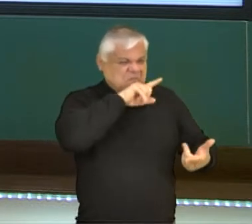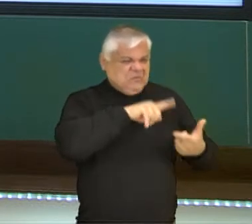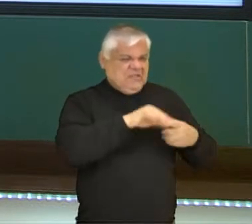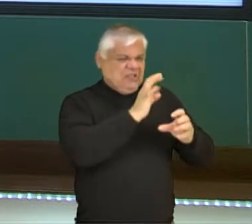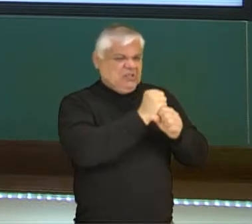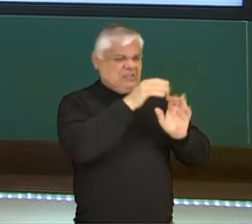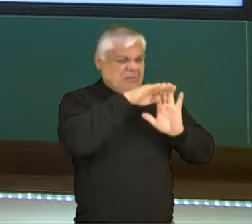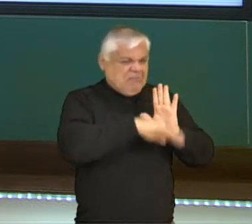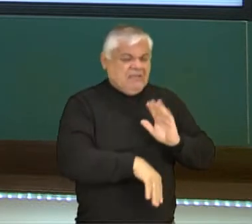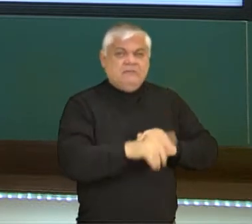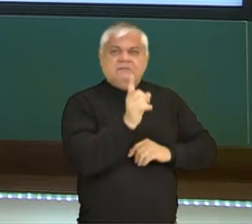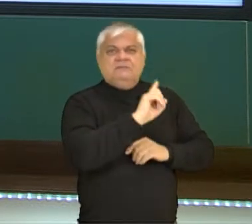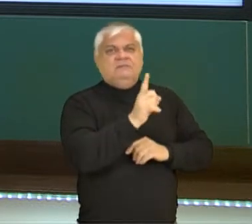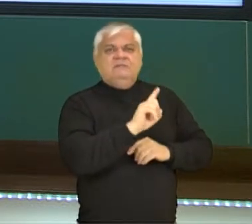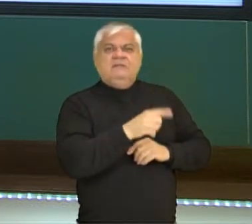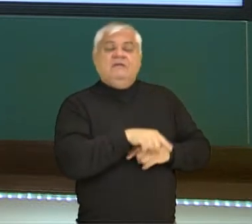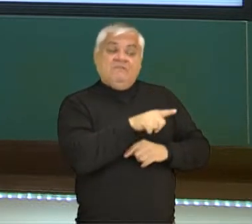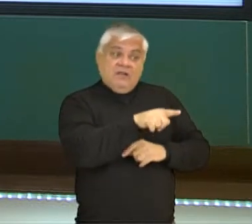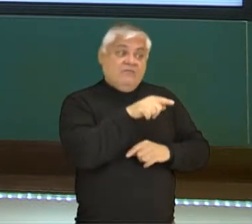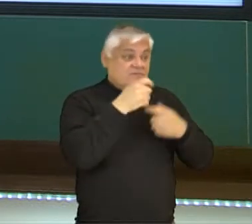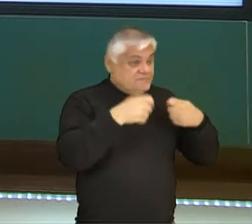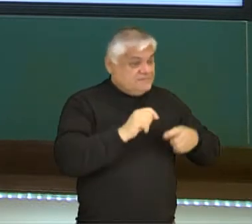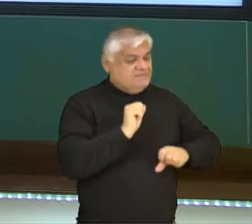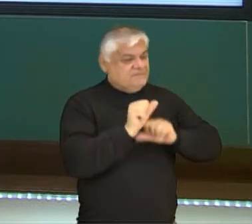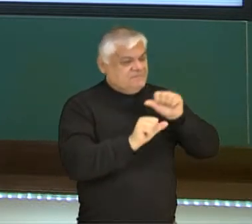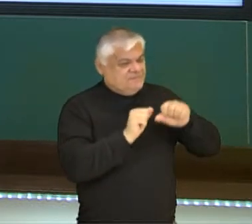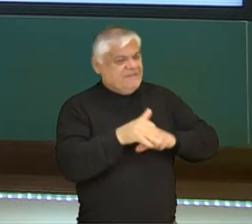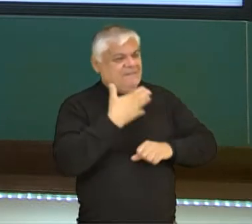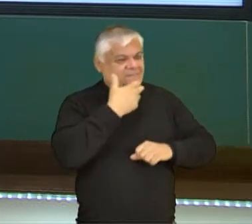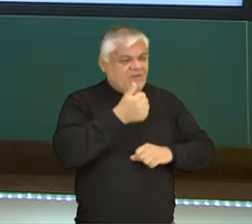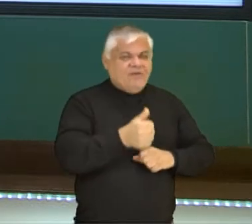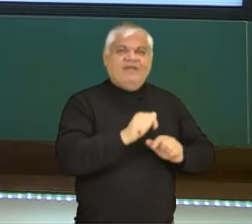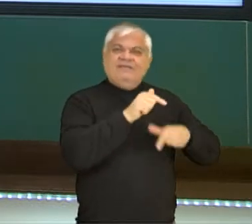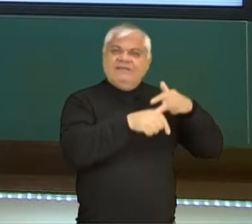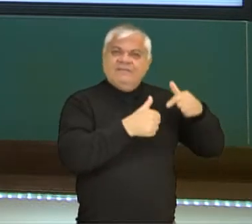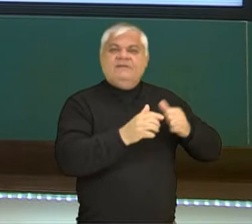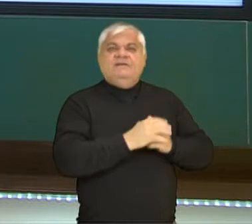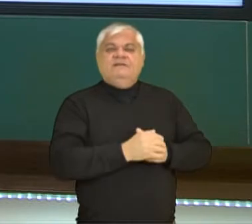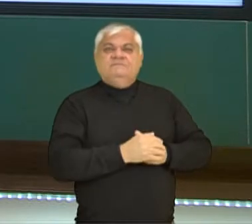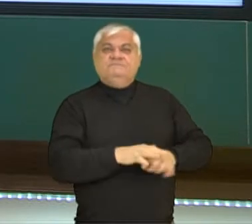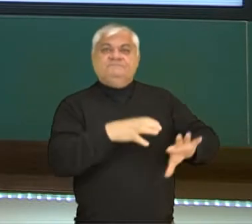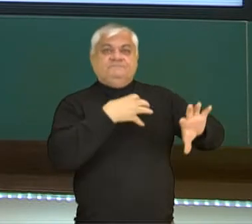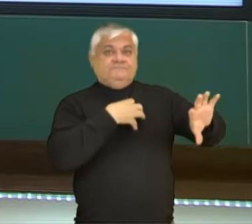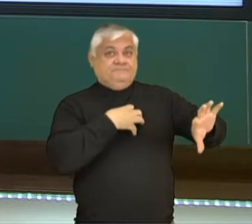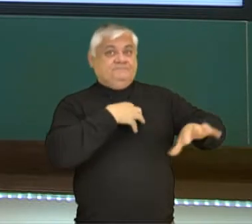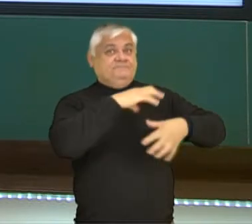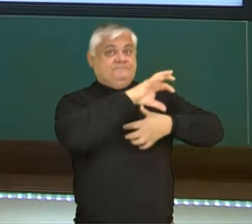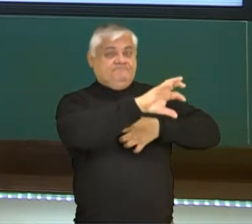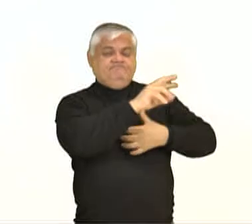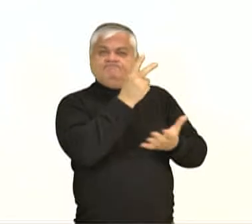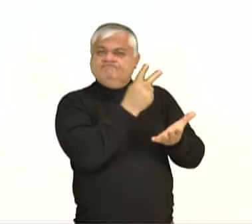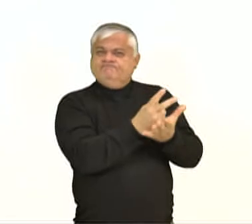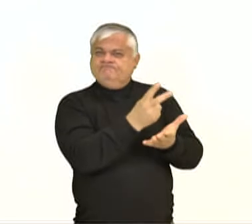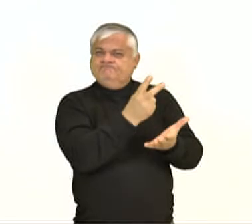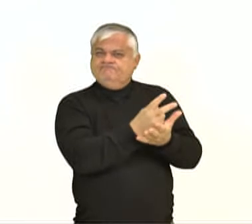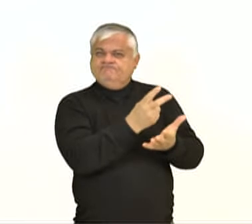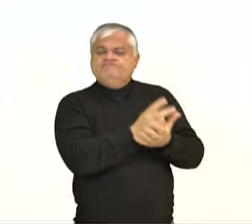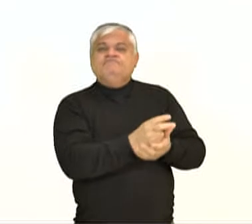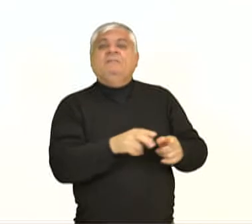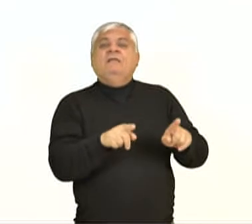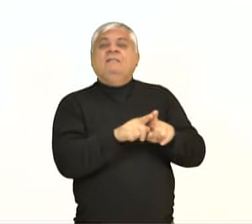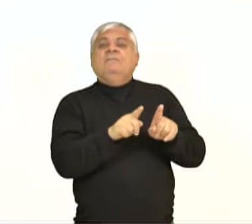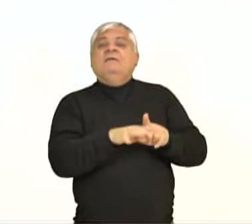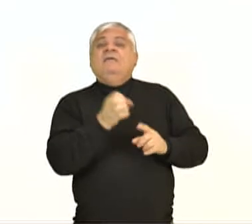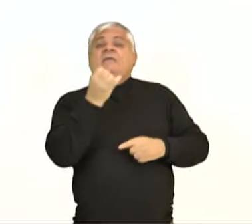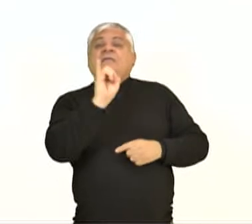e apontar os caminhos para que isso possa ser feito de uma forma melhor. Demonstrar empatia sempre e discordar